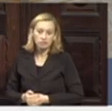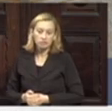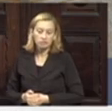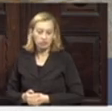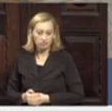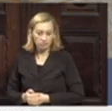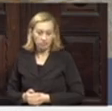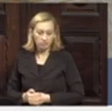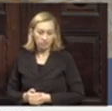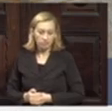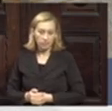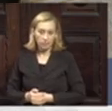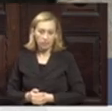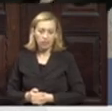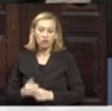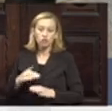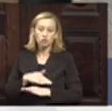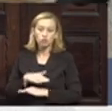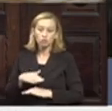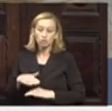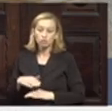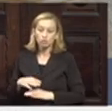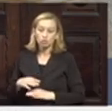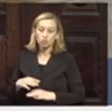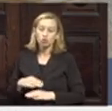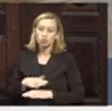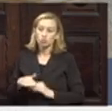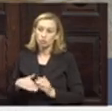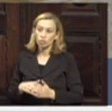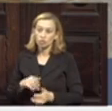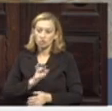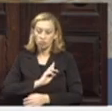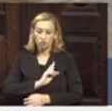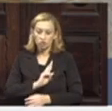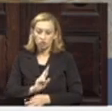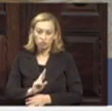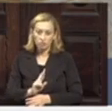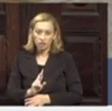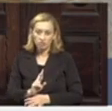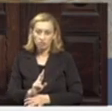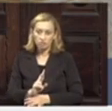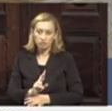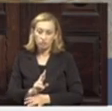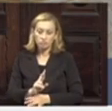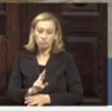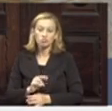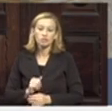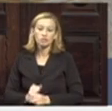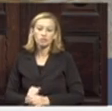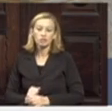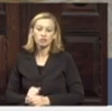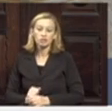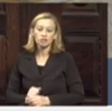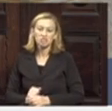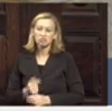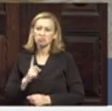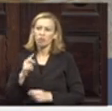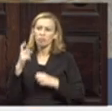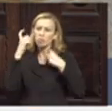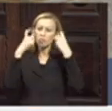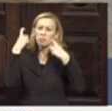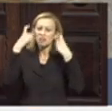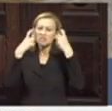exige aqui a sabatina de cada um dos indicados, e que o Ministério Público não está impedido de se fazer representar na